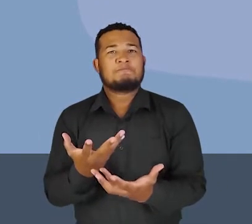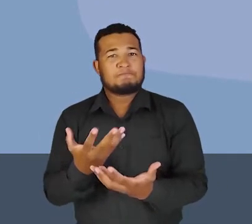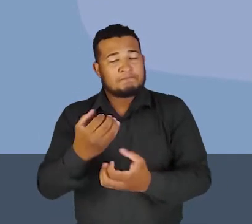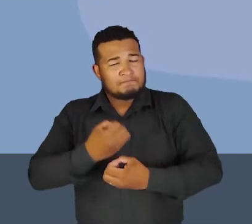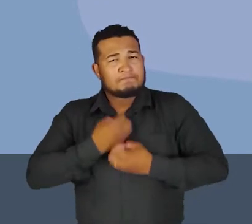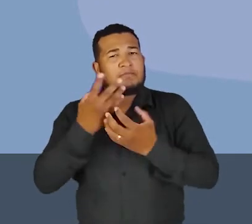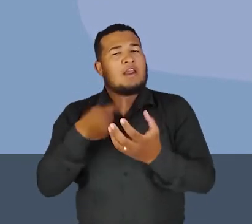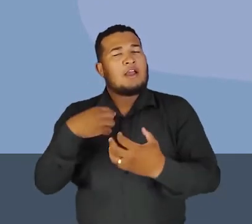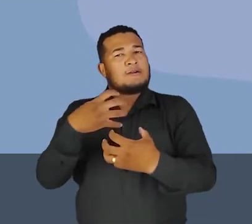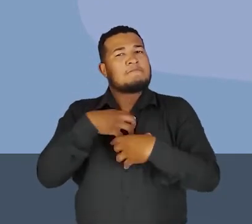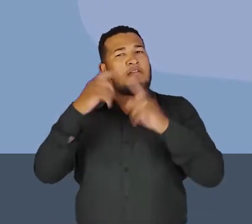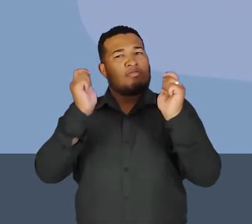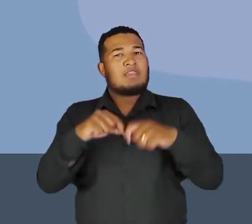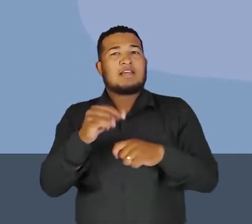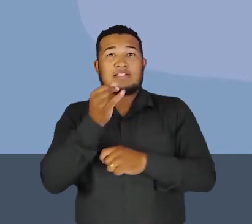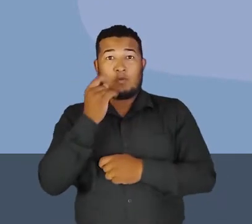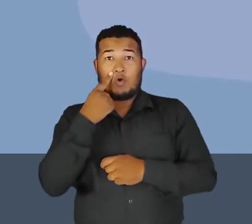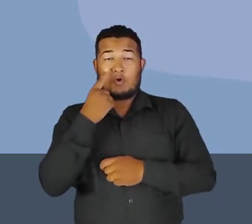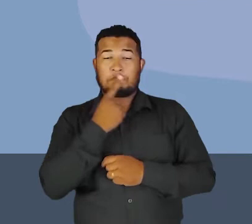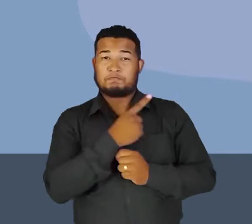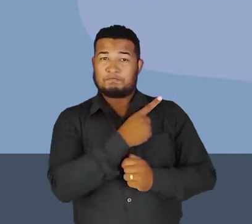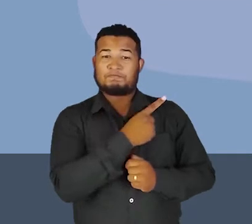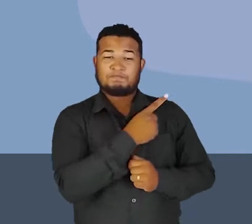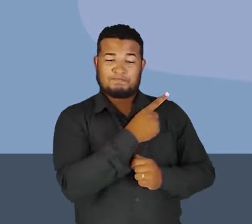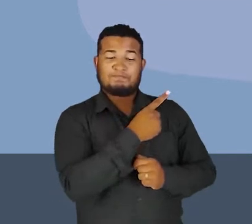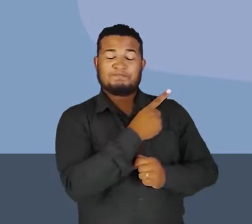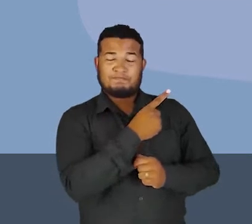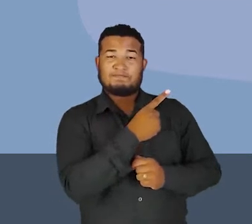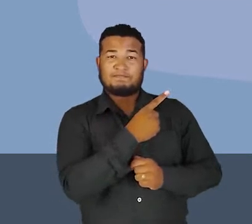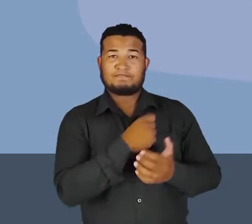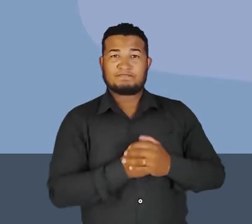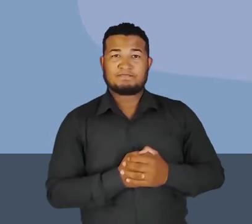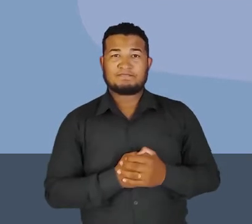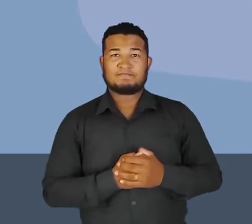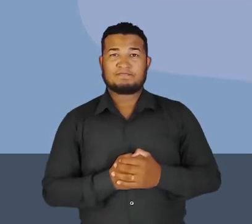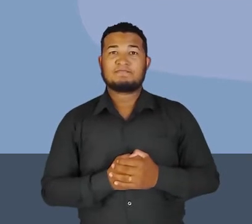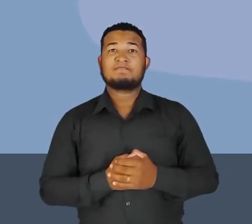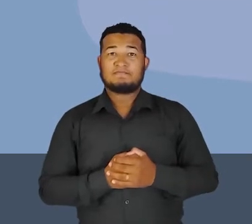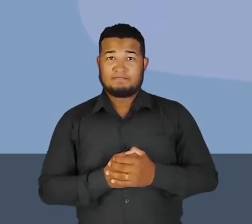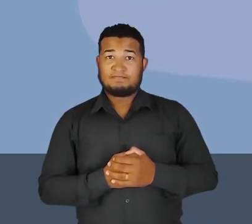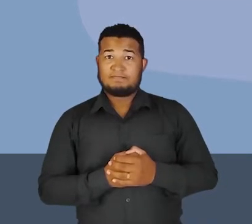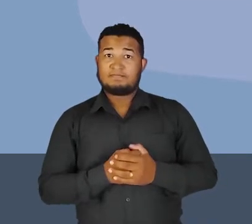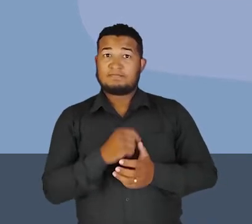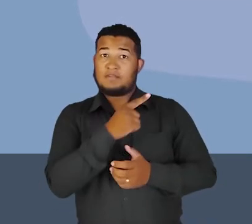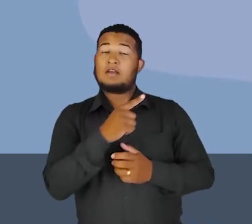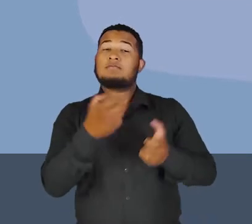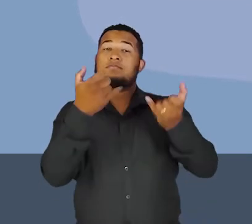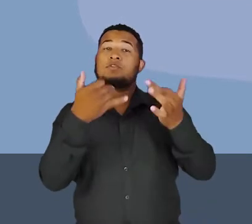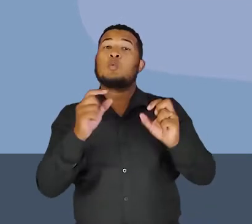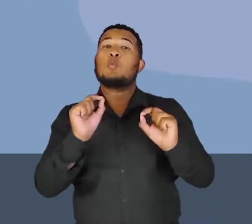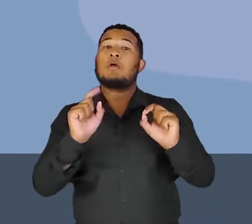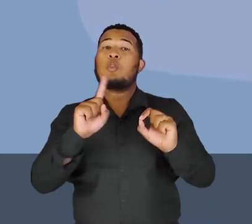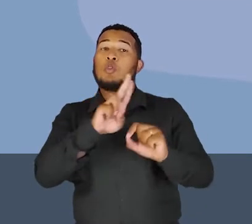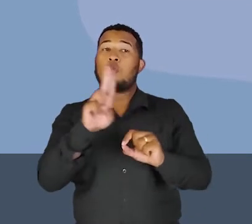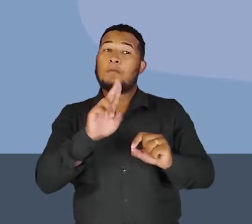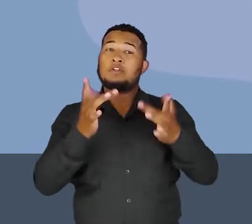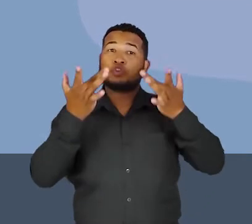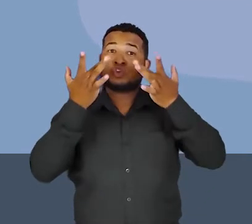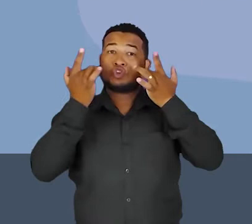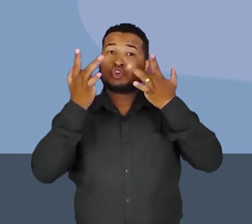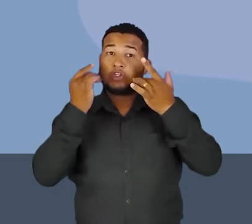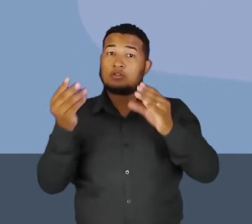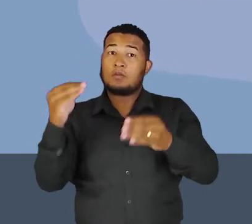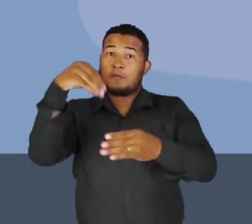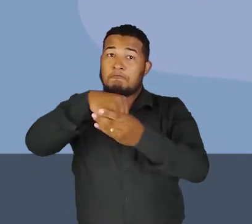trabalho artístico, a gente pode ver à esquerda aqui, o Maciunas fazendo esse trabalho, né? Ele chama de teatro de rua, né?